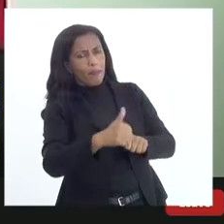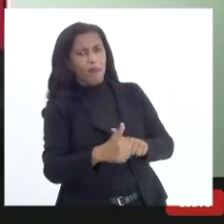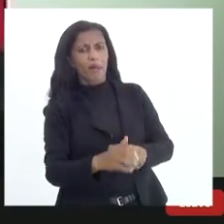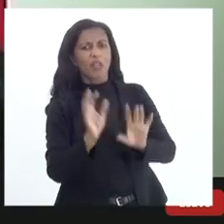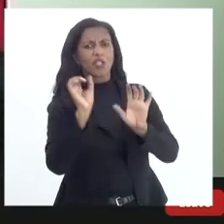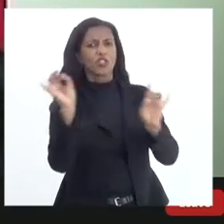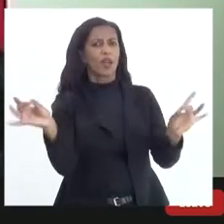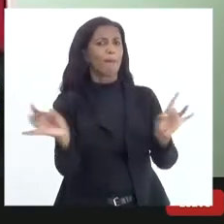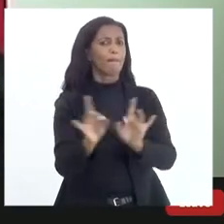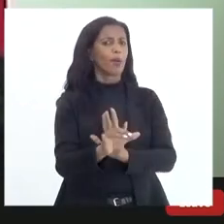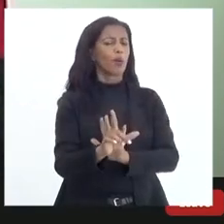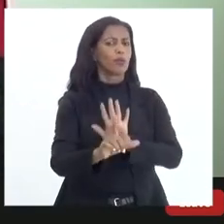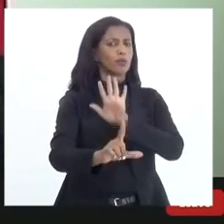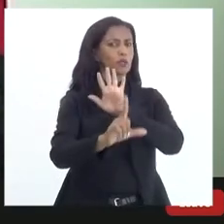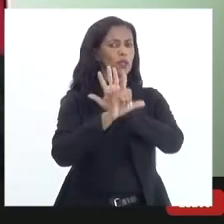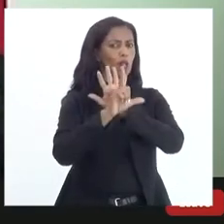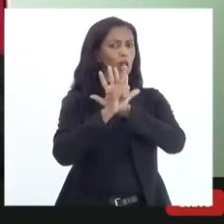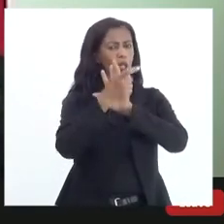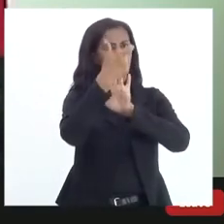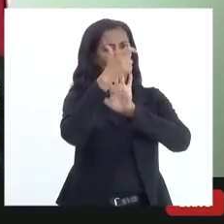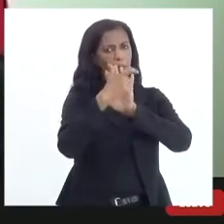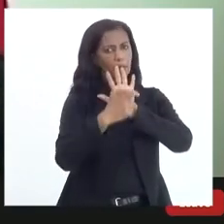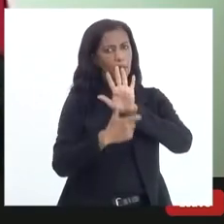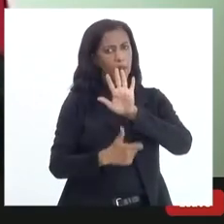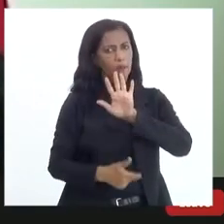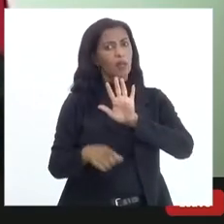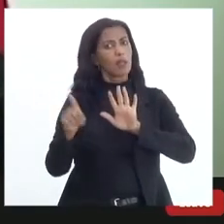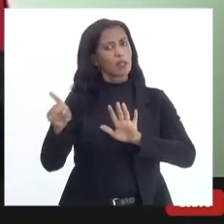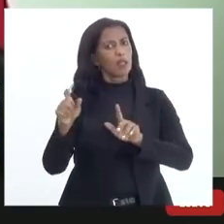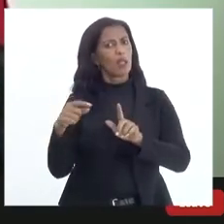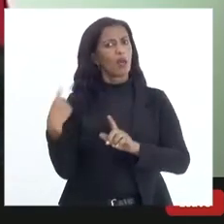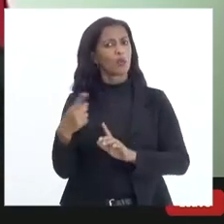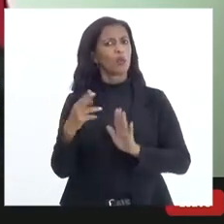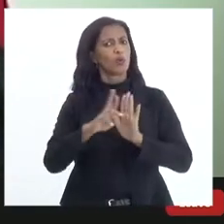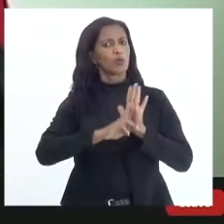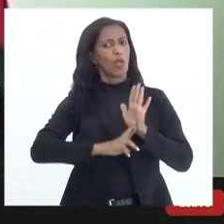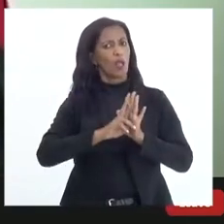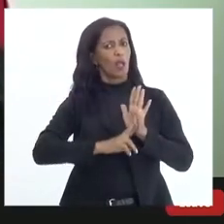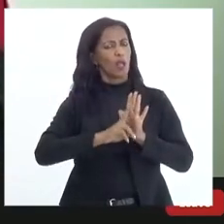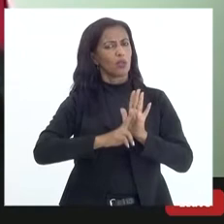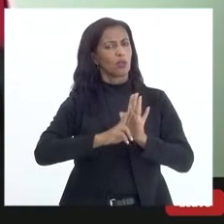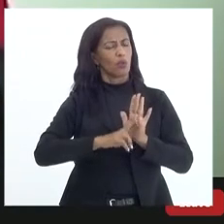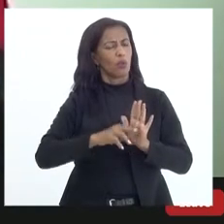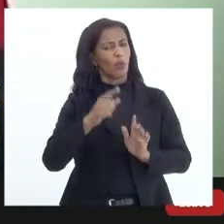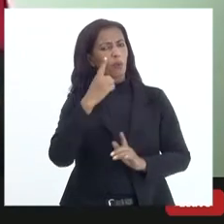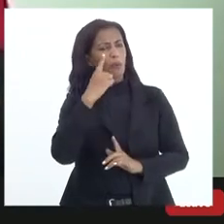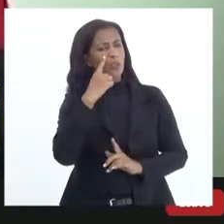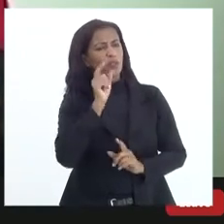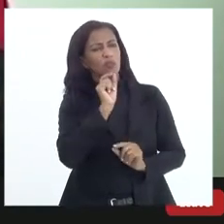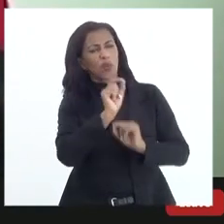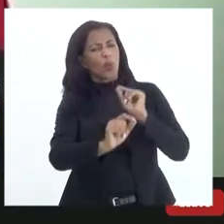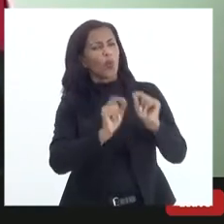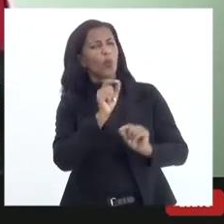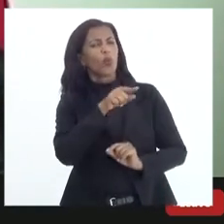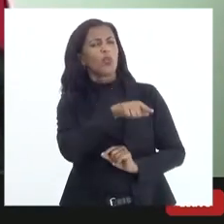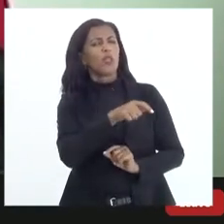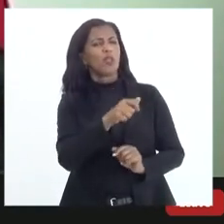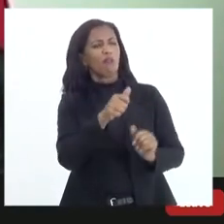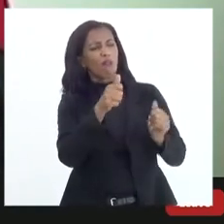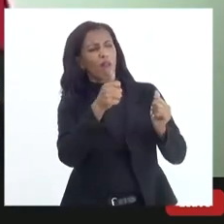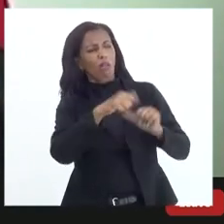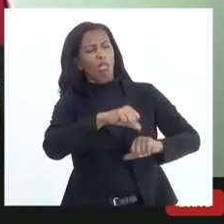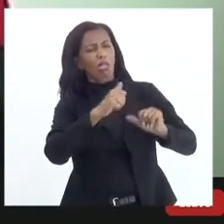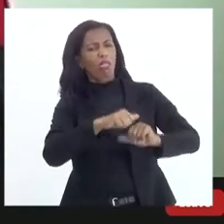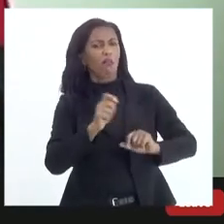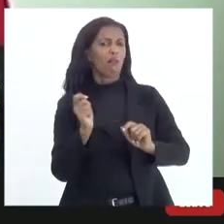ao deputado Átila Nunes, né, que é o nosso relator, para que a gente veja que medida pode ser tomada, né? Nós